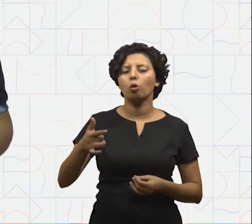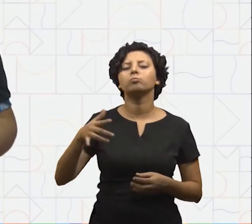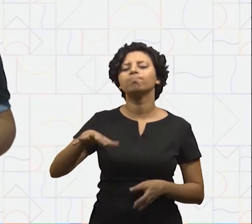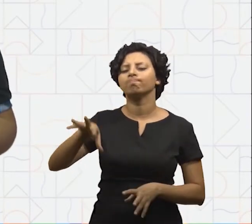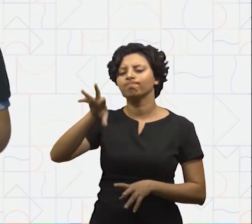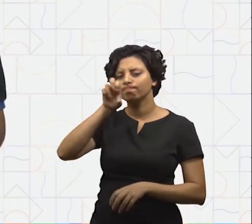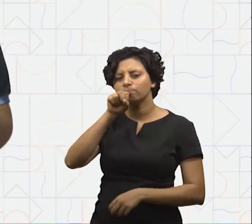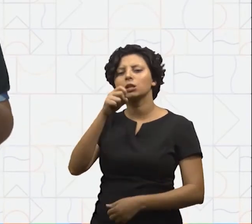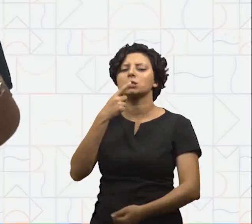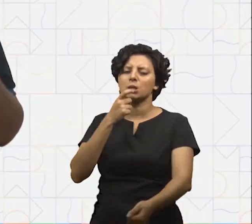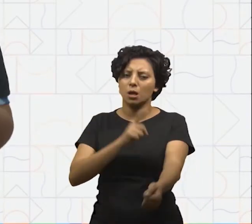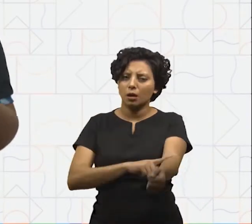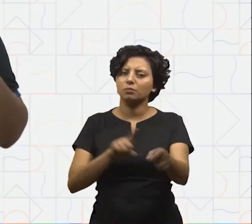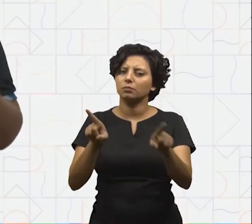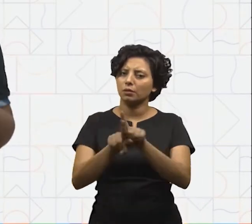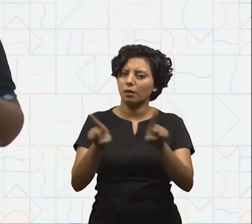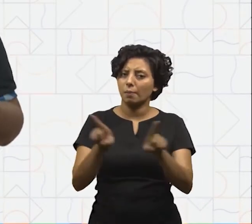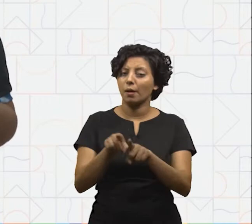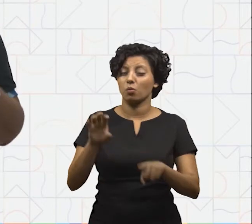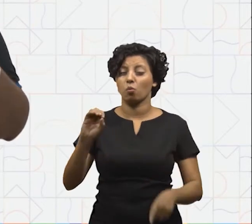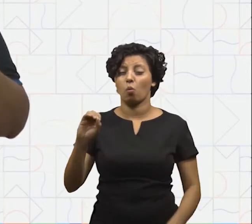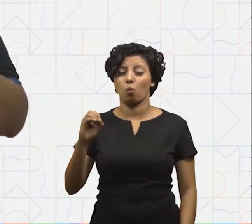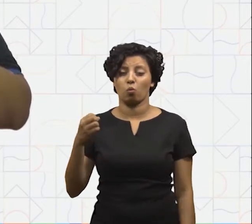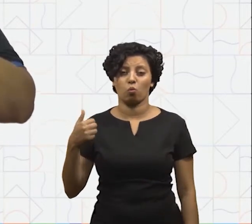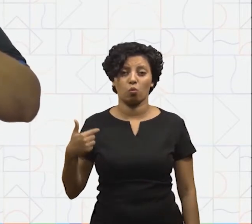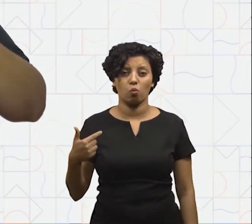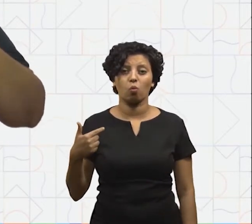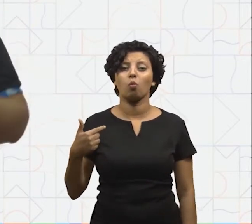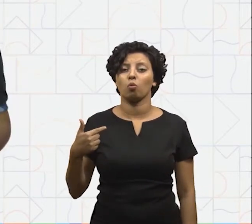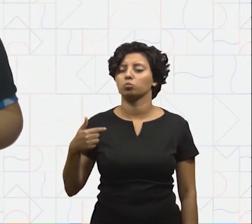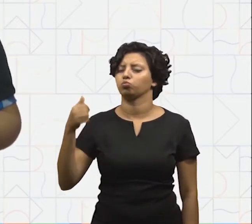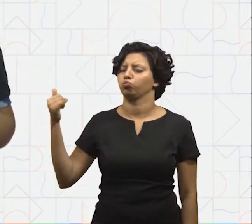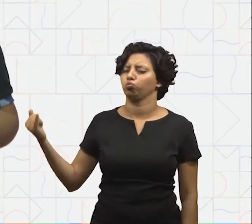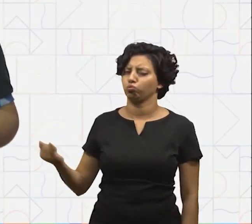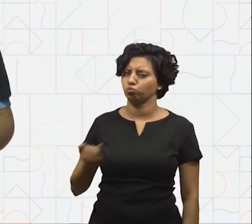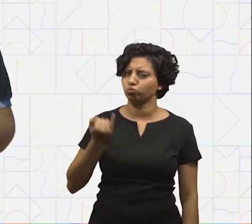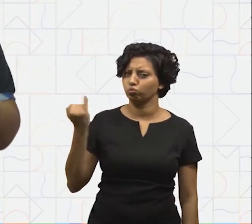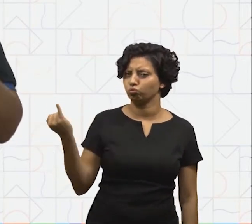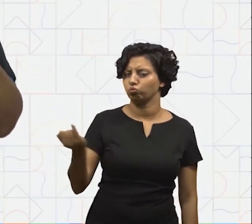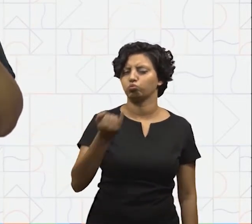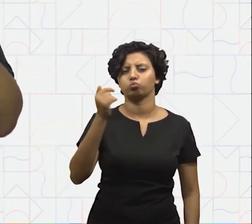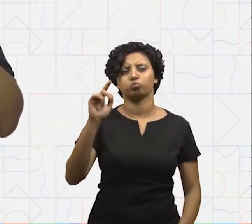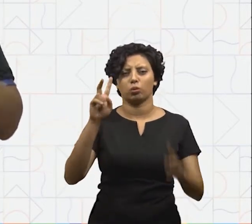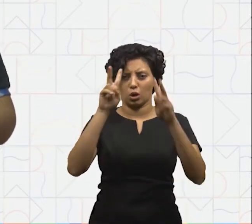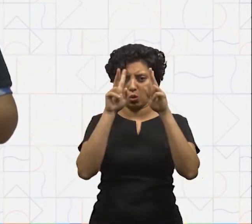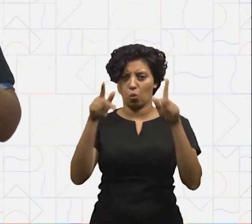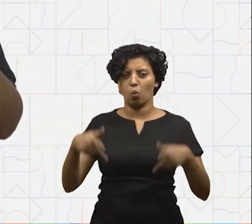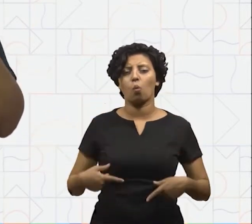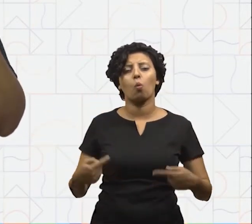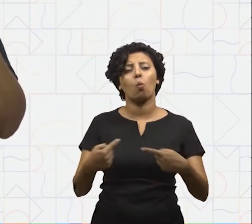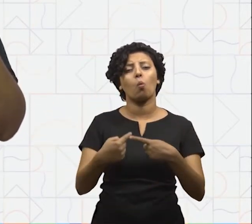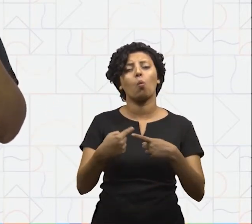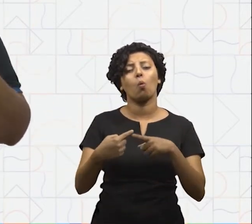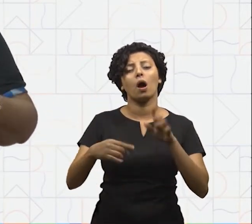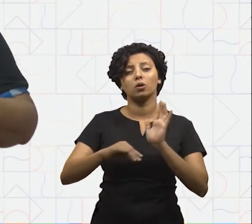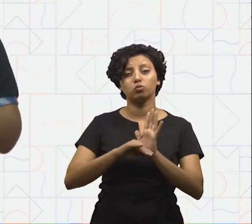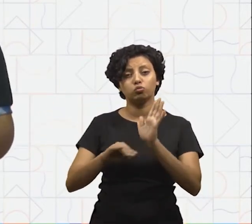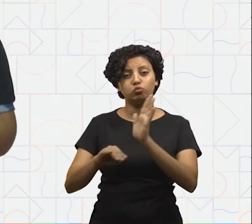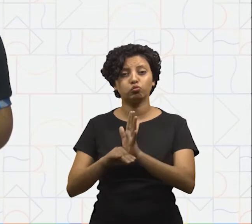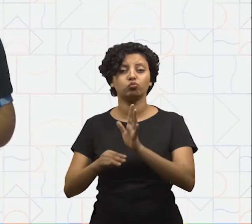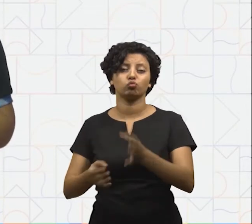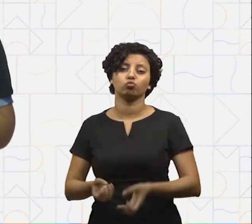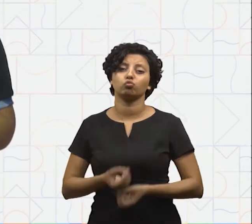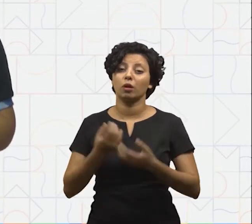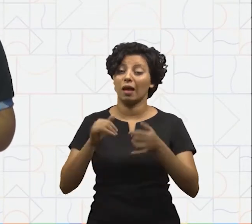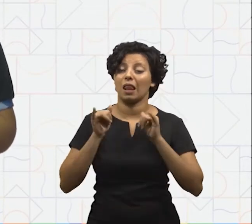no sangue. O gás oxigênio é importante para o corpo, pois auxilia na produção